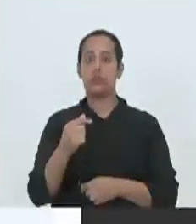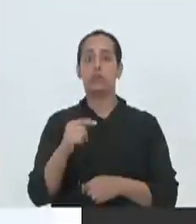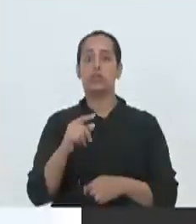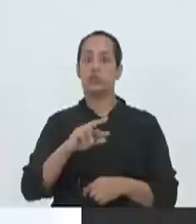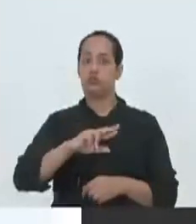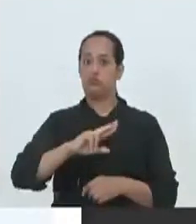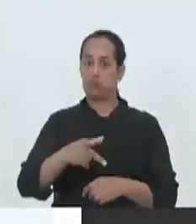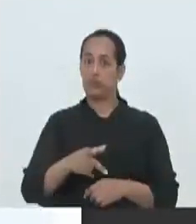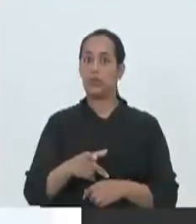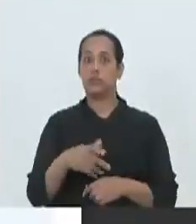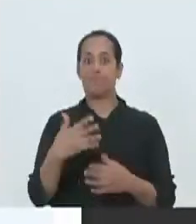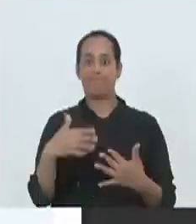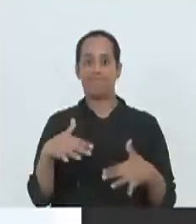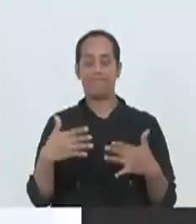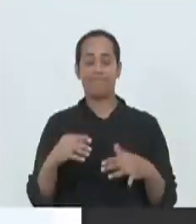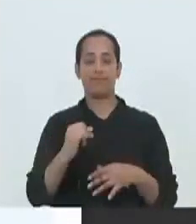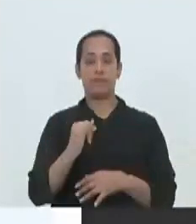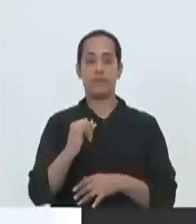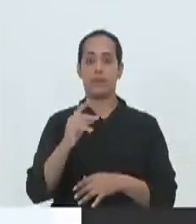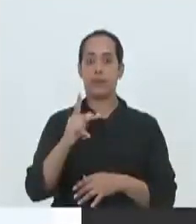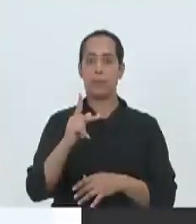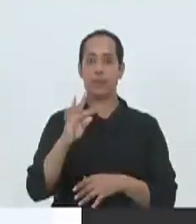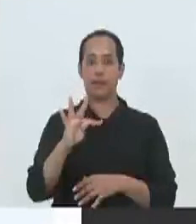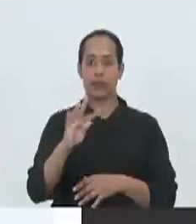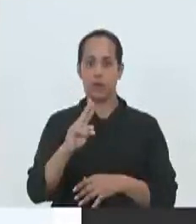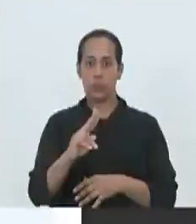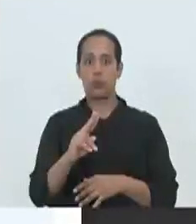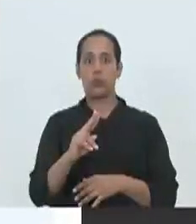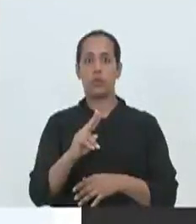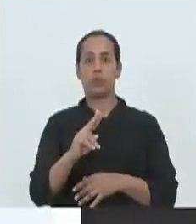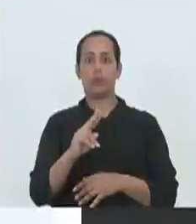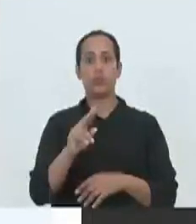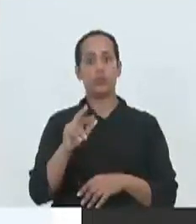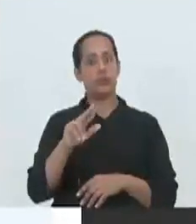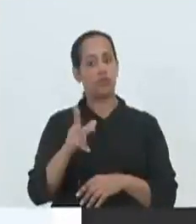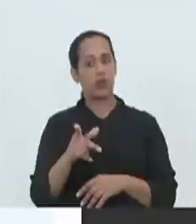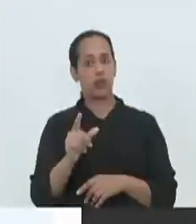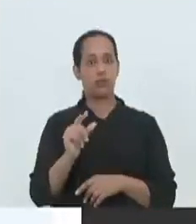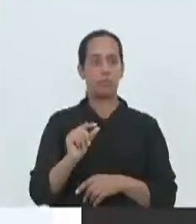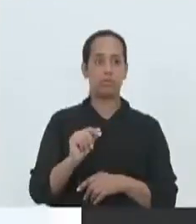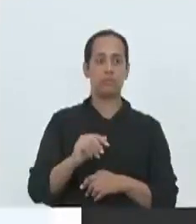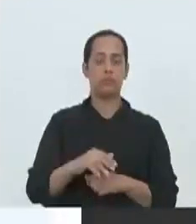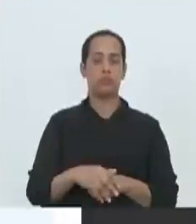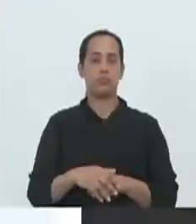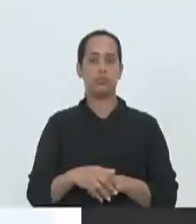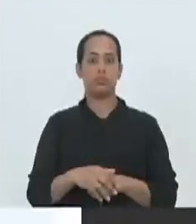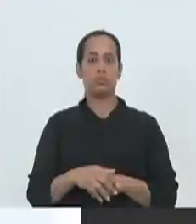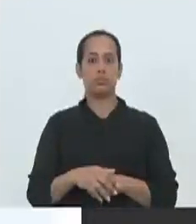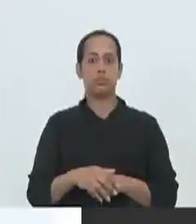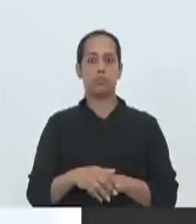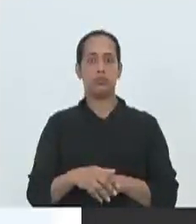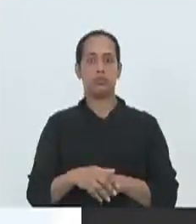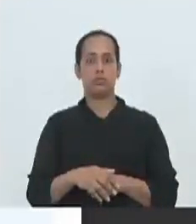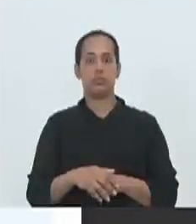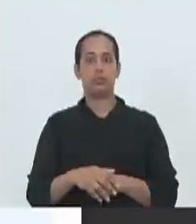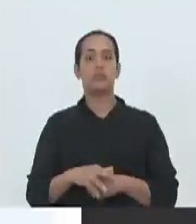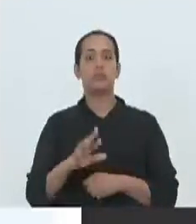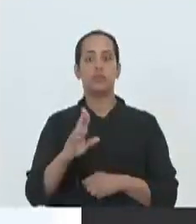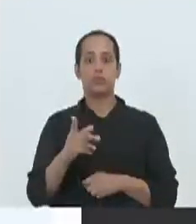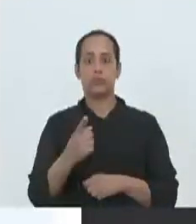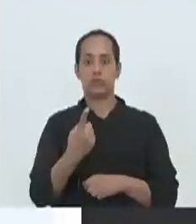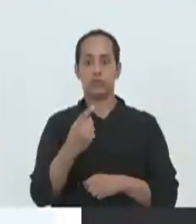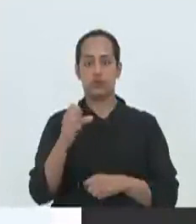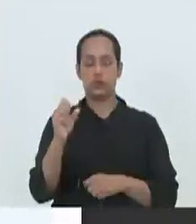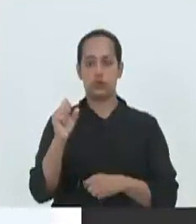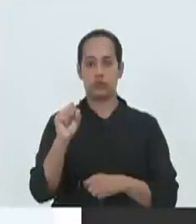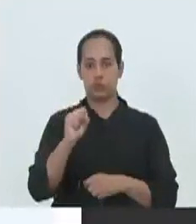aumento de 3,9 o ISSQN com desemp desenho bastante interessante 18% a mais do que o ano anterior